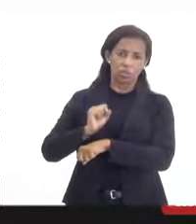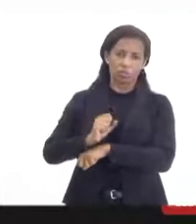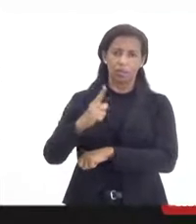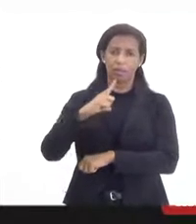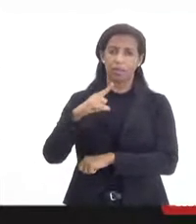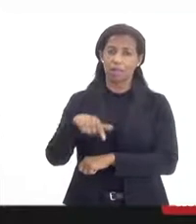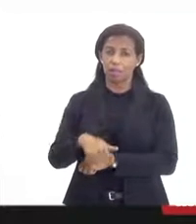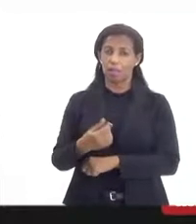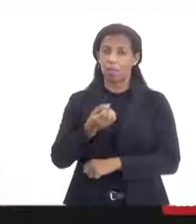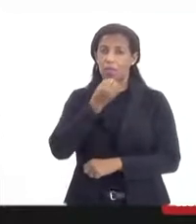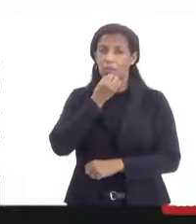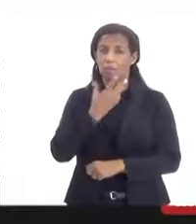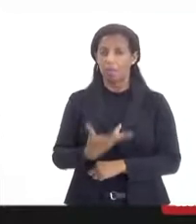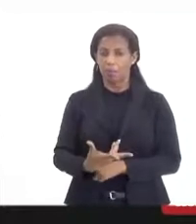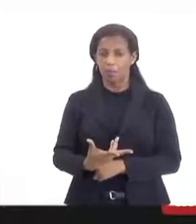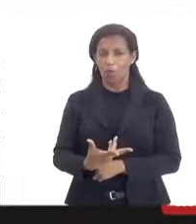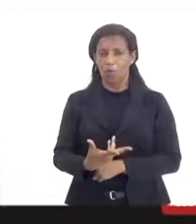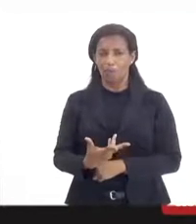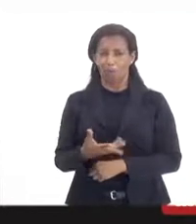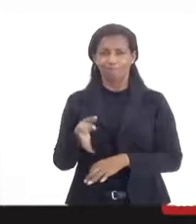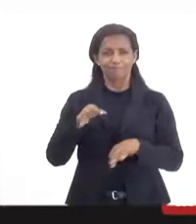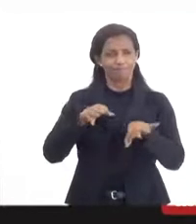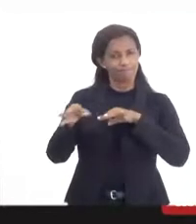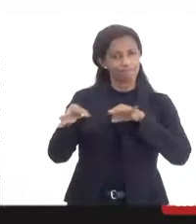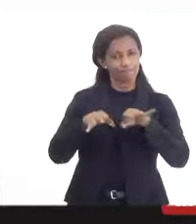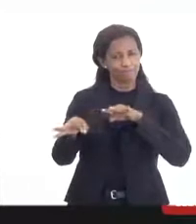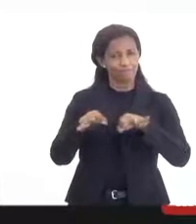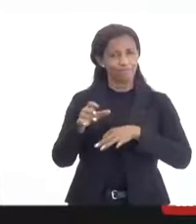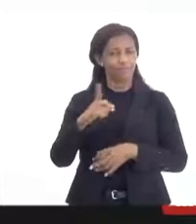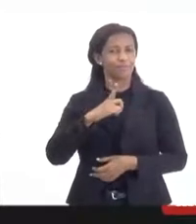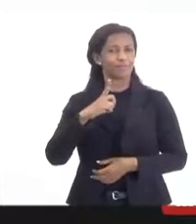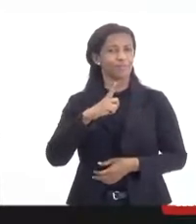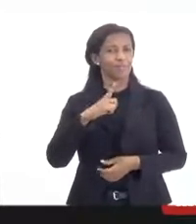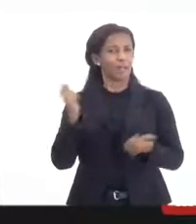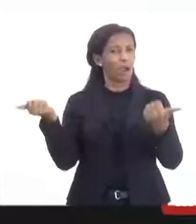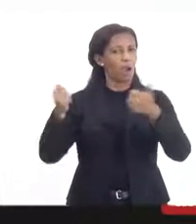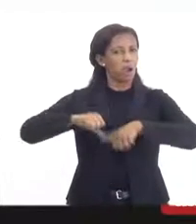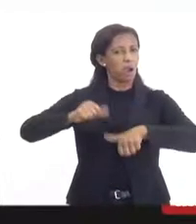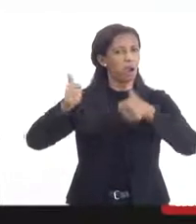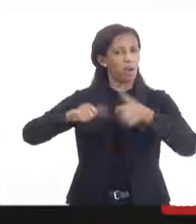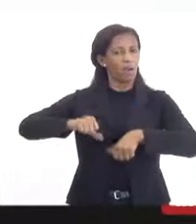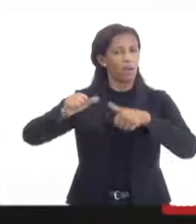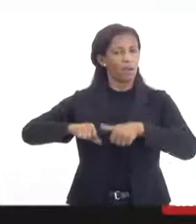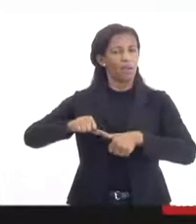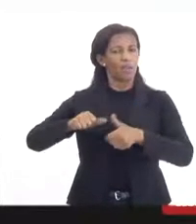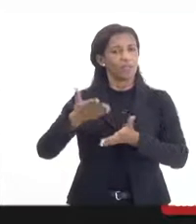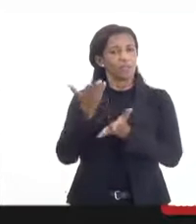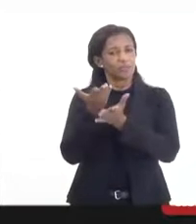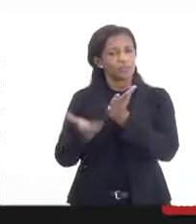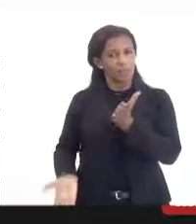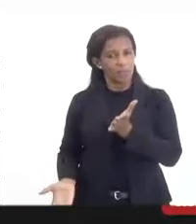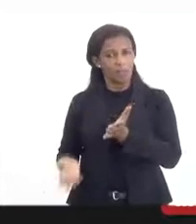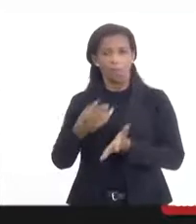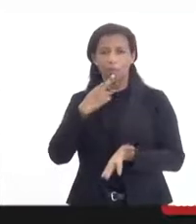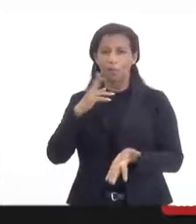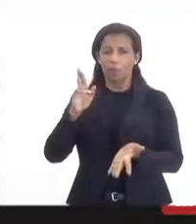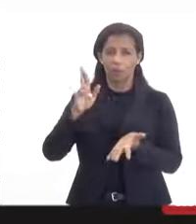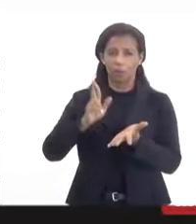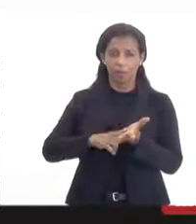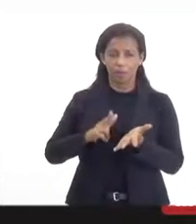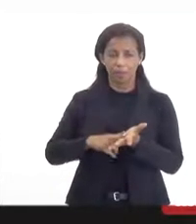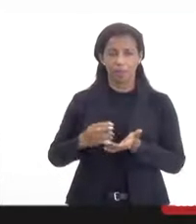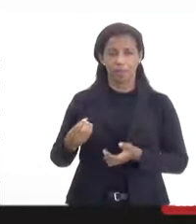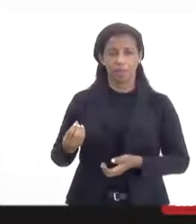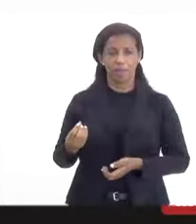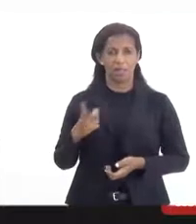uma boa perspectiva de derrubar estes autos por não reconhecer ter havido